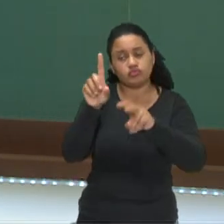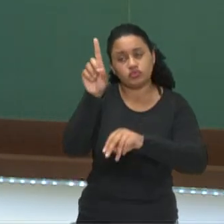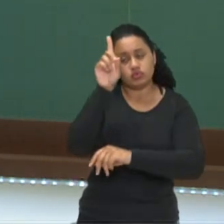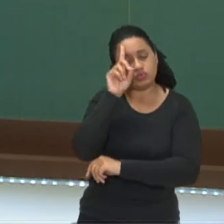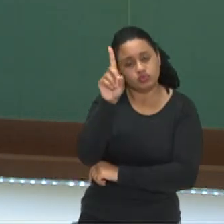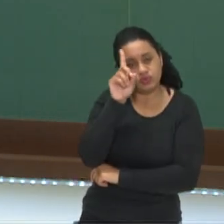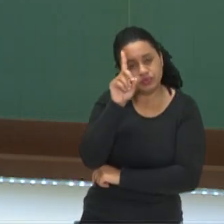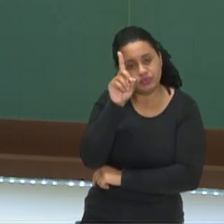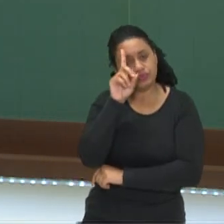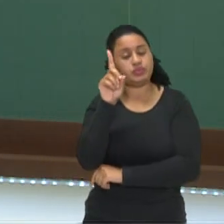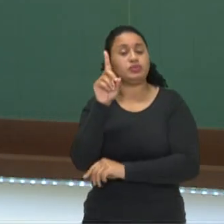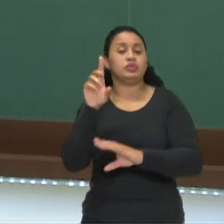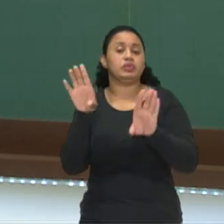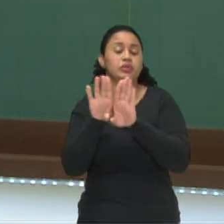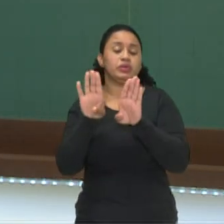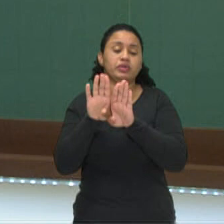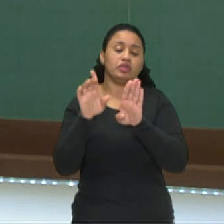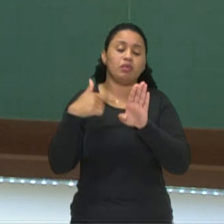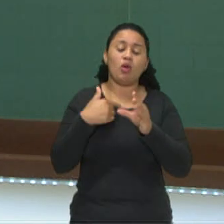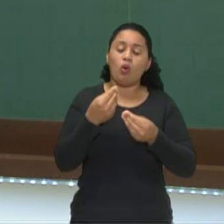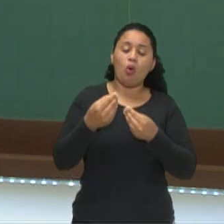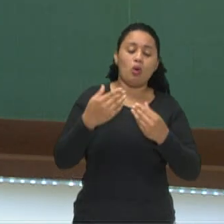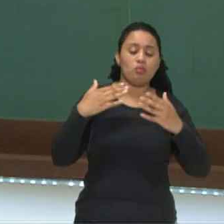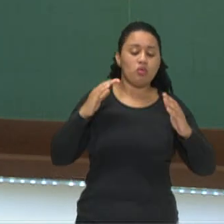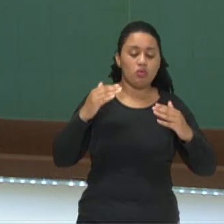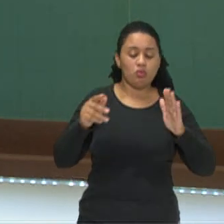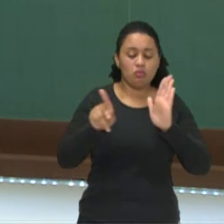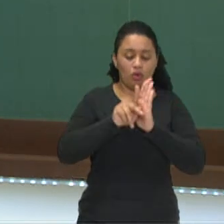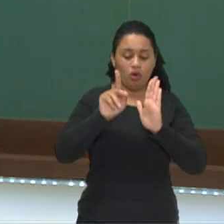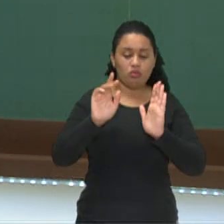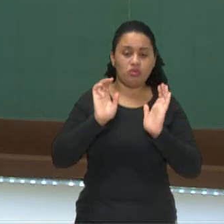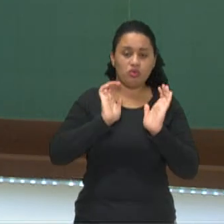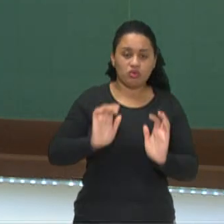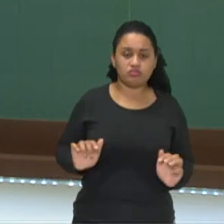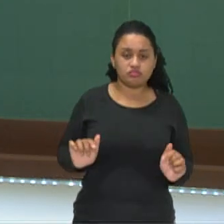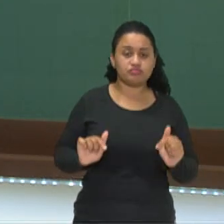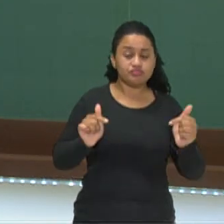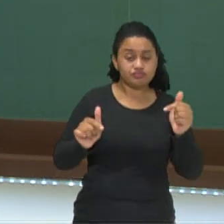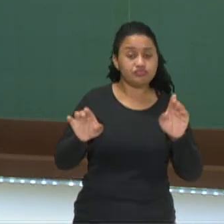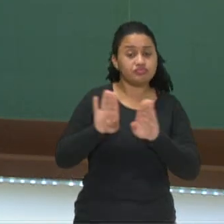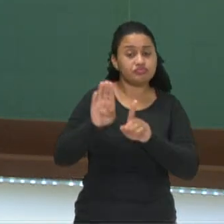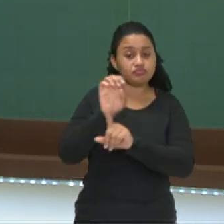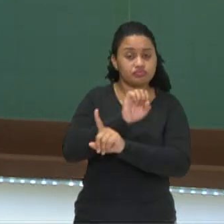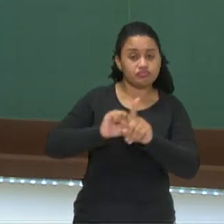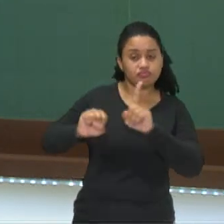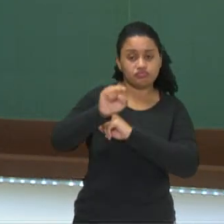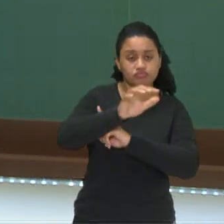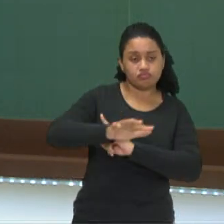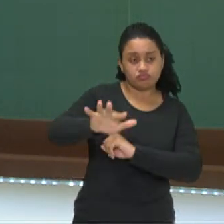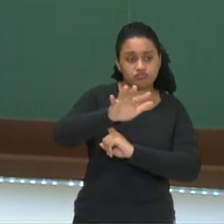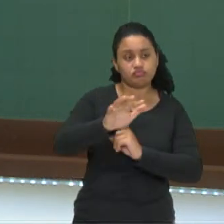dia a dia, sobre o seu próprio comportamento e sobre a sociedade.